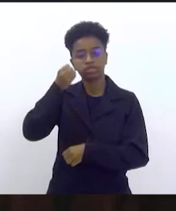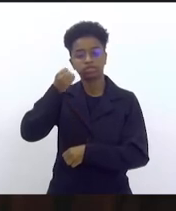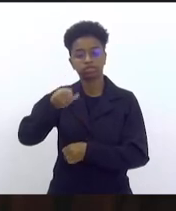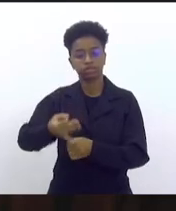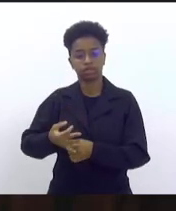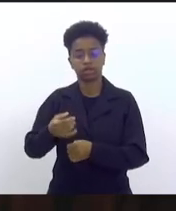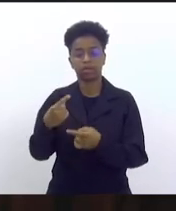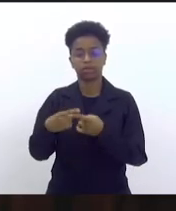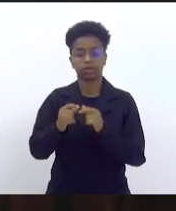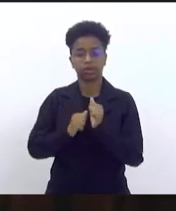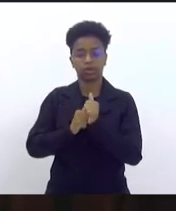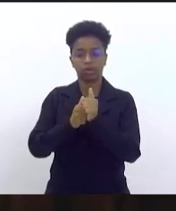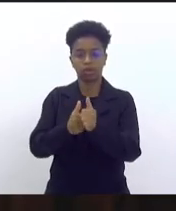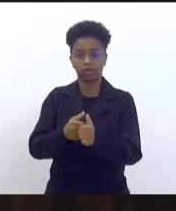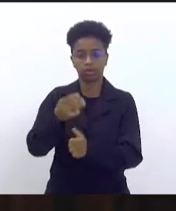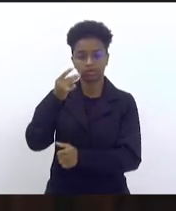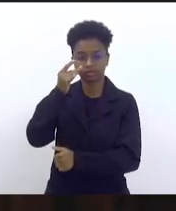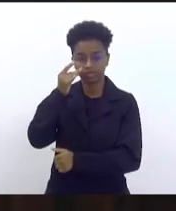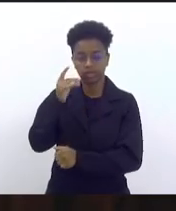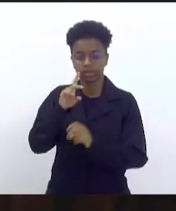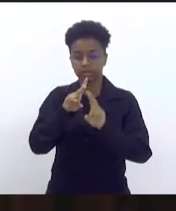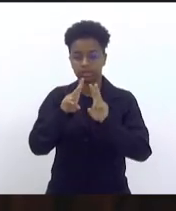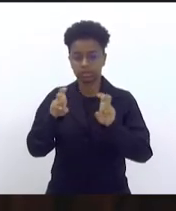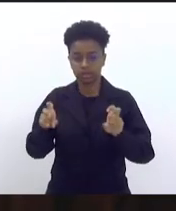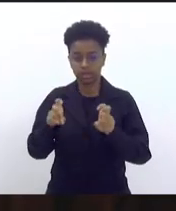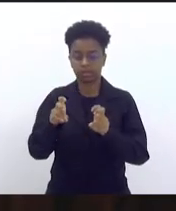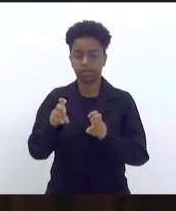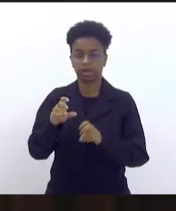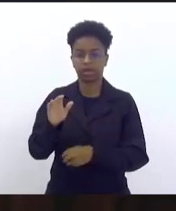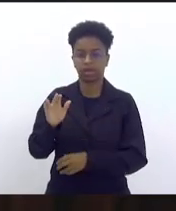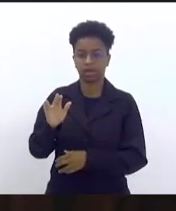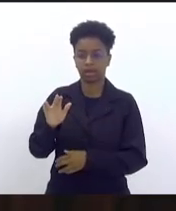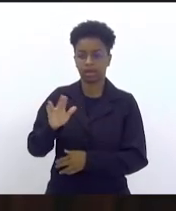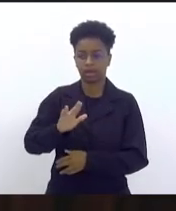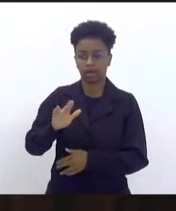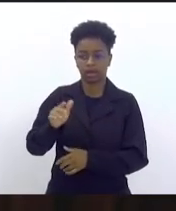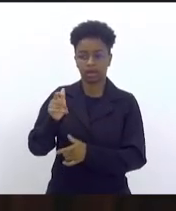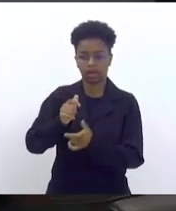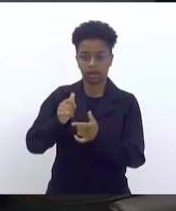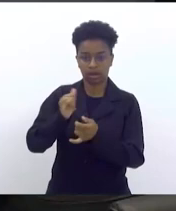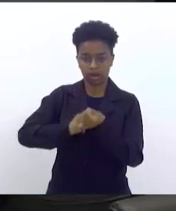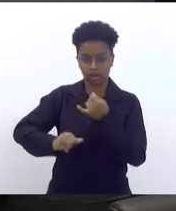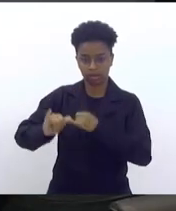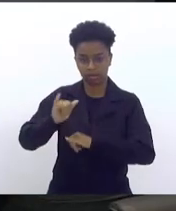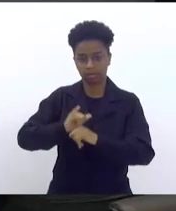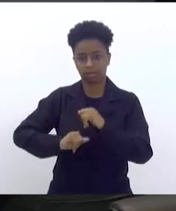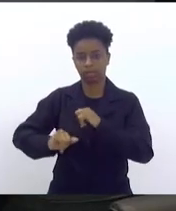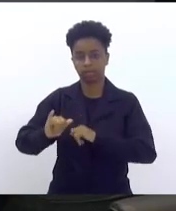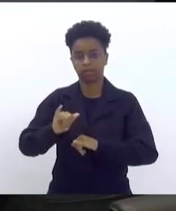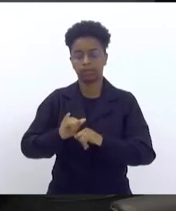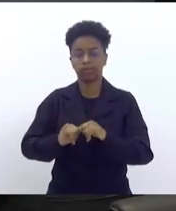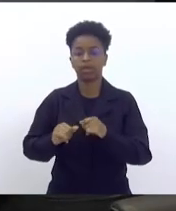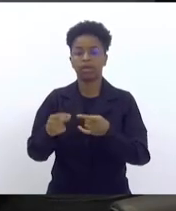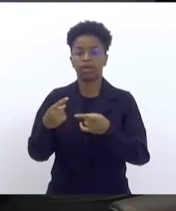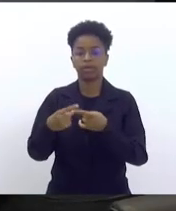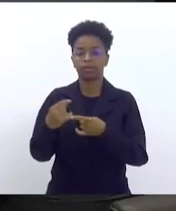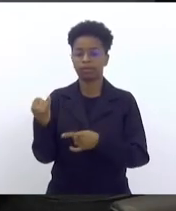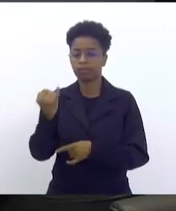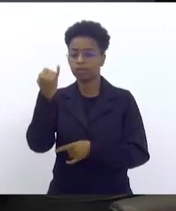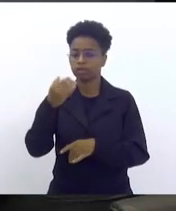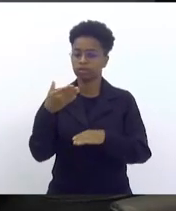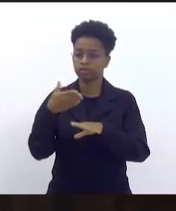perto esta questão dos canabinoides sintéticos e será de grande relevância a sua participação a essa audiência pública